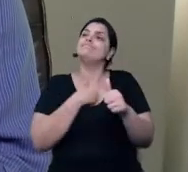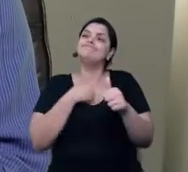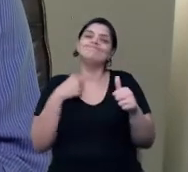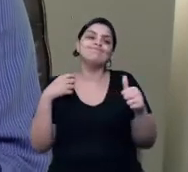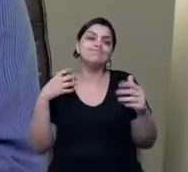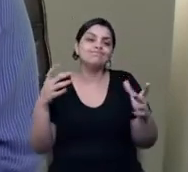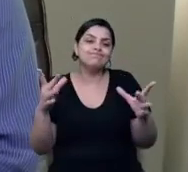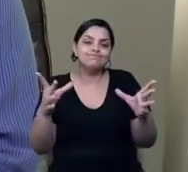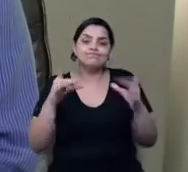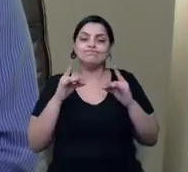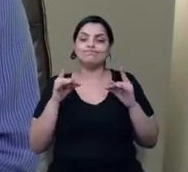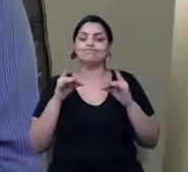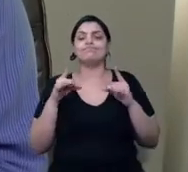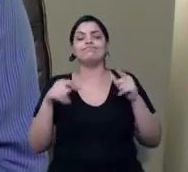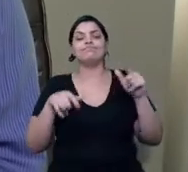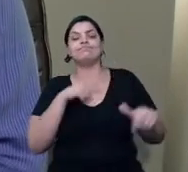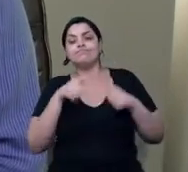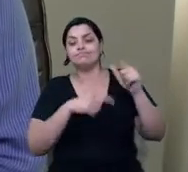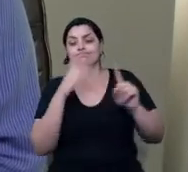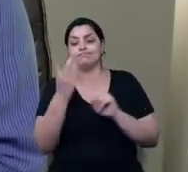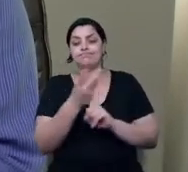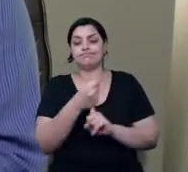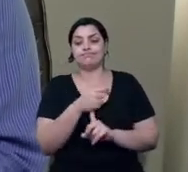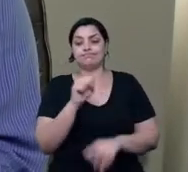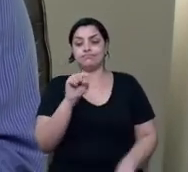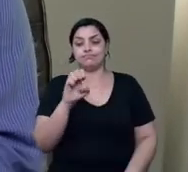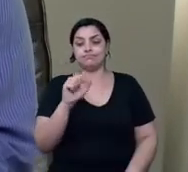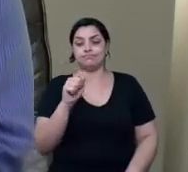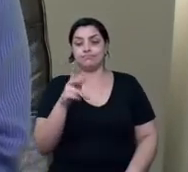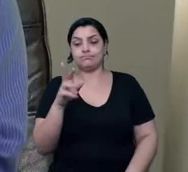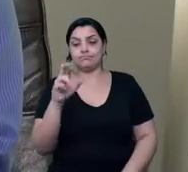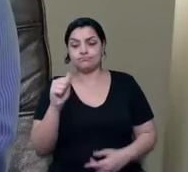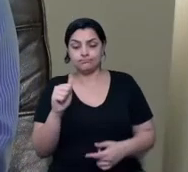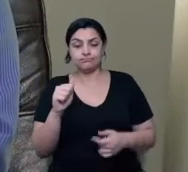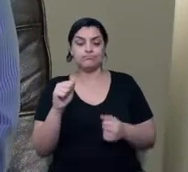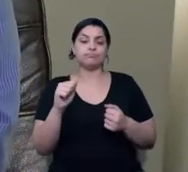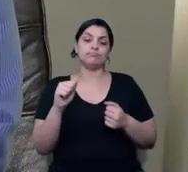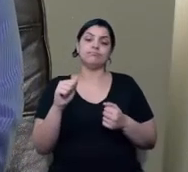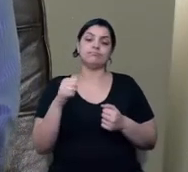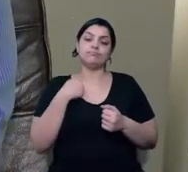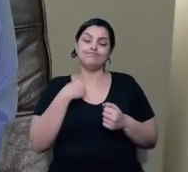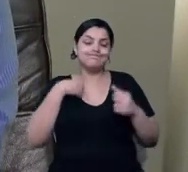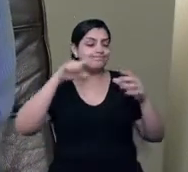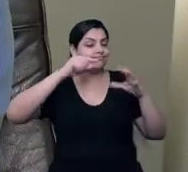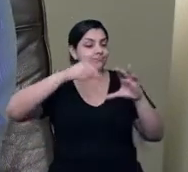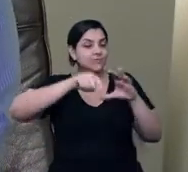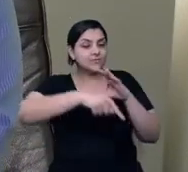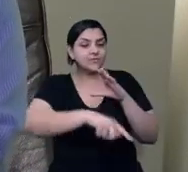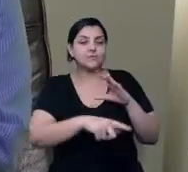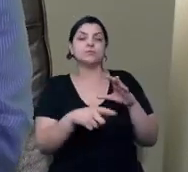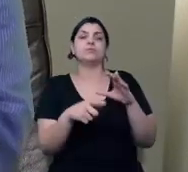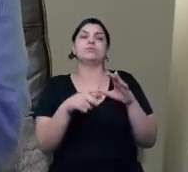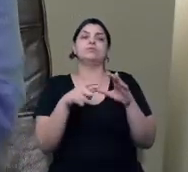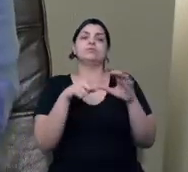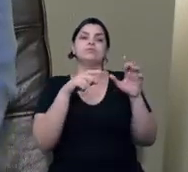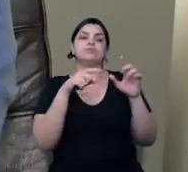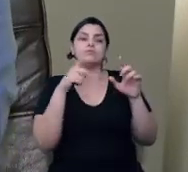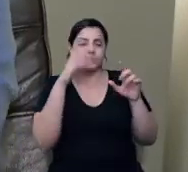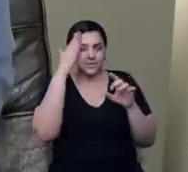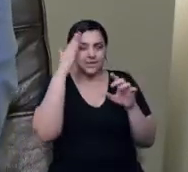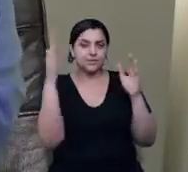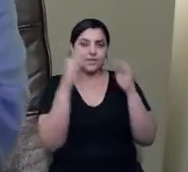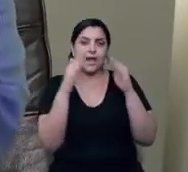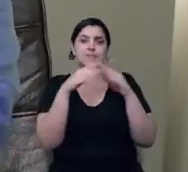exemplo, esse trabalho. Mas Seabra em si, eu acho que eu vou mais na raiz mesmo, daquela coisa do quintal da avó, sabe? Onde você pode